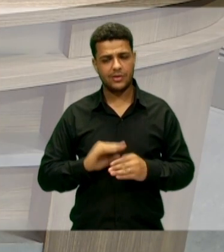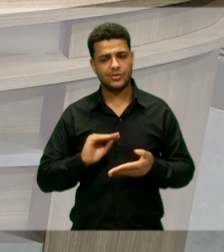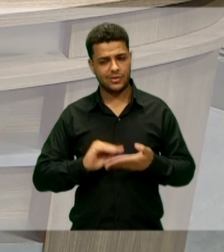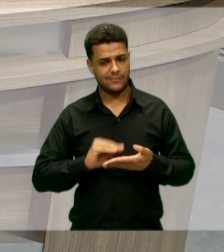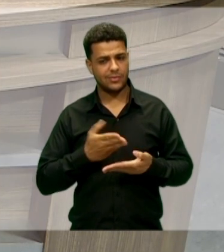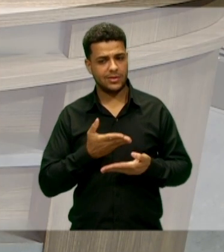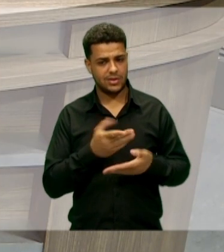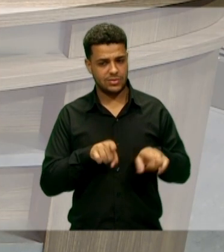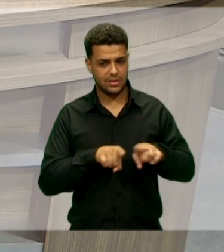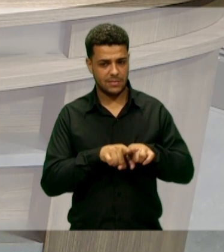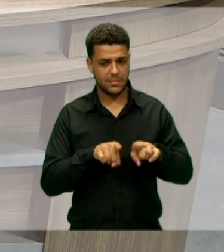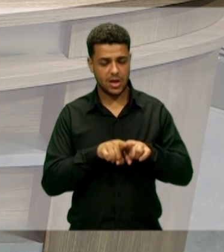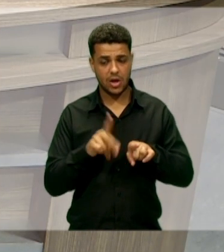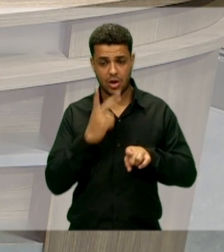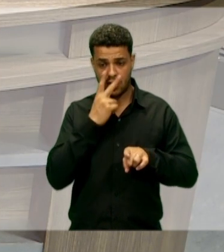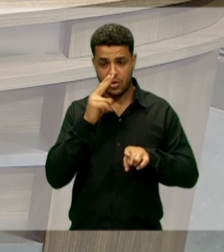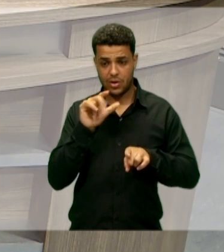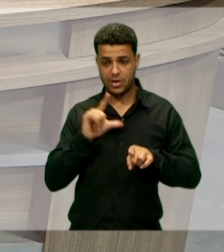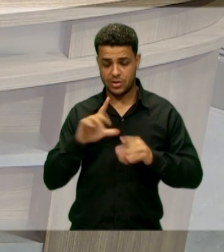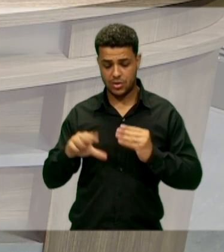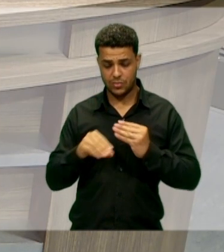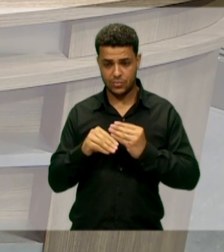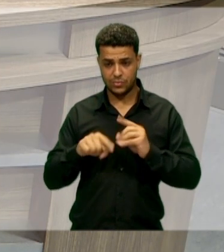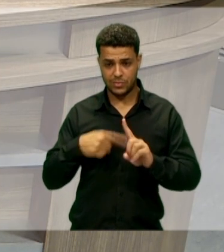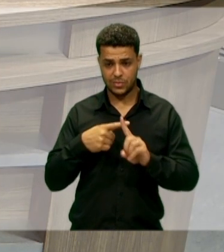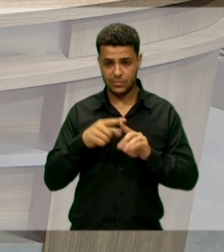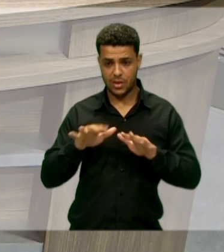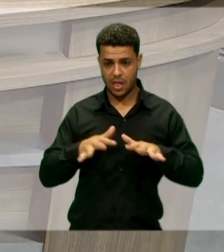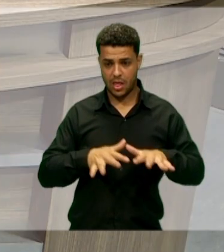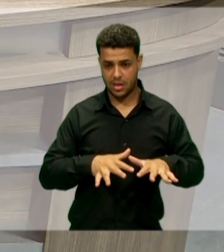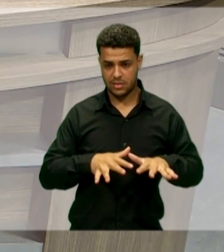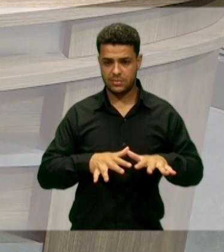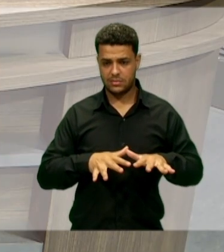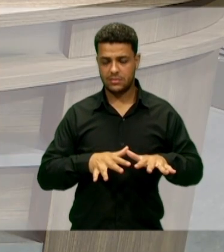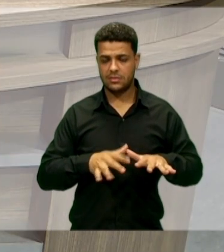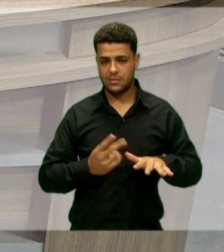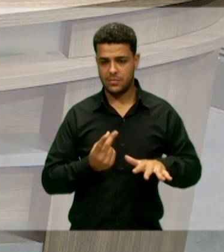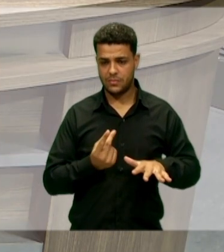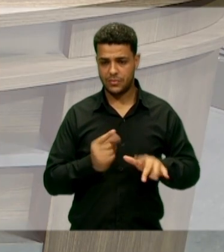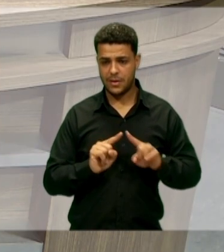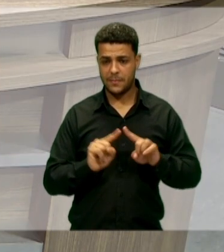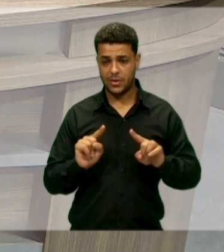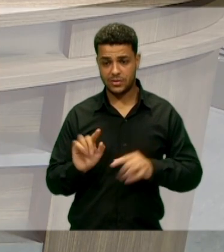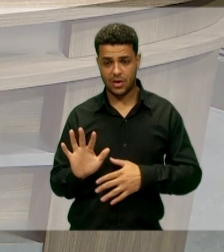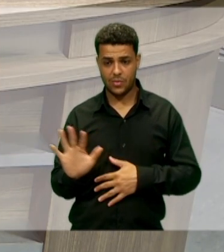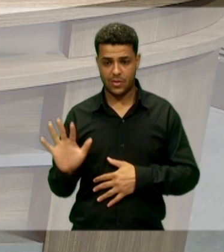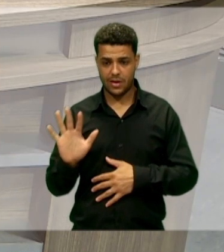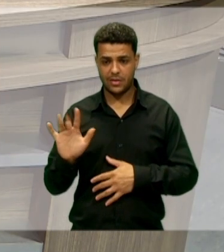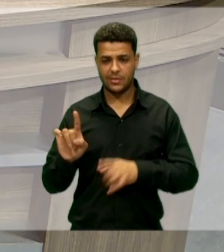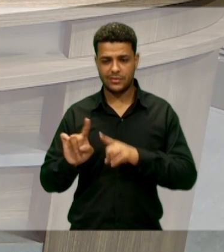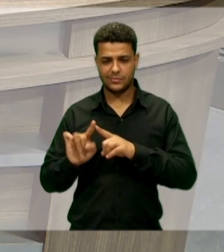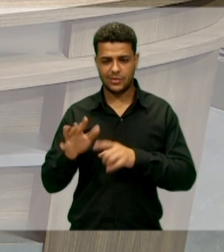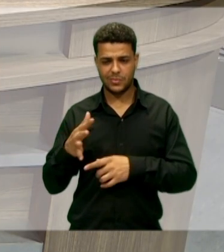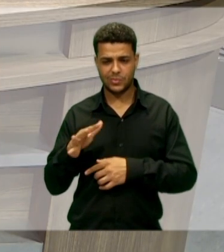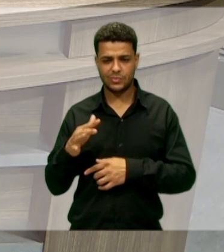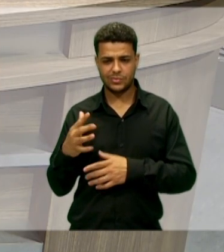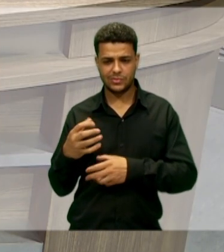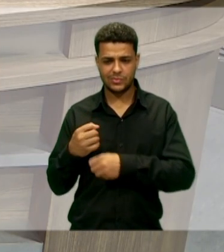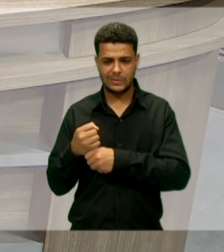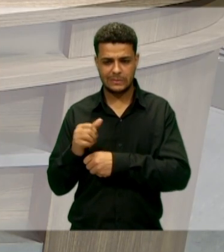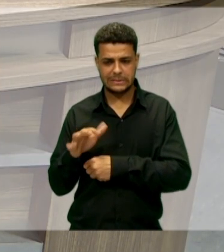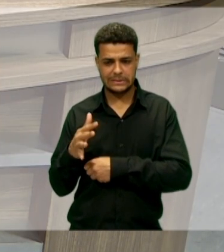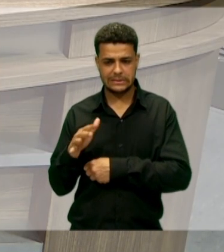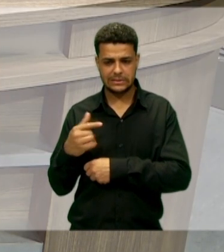isso também. Acho que os custos, por mais que eles tenham caído muito, ele ainda se torna um exame caro. A gente fala de um exame que ele pode ter um